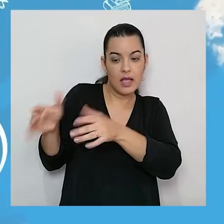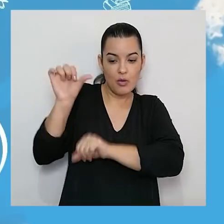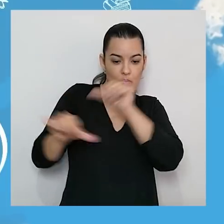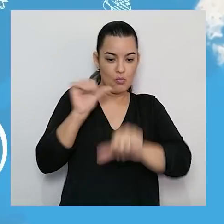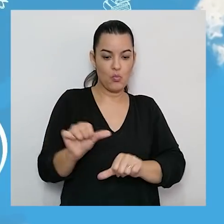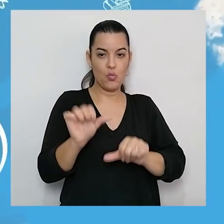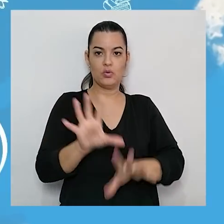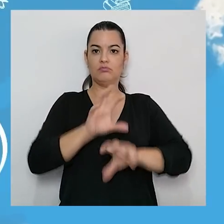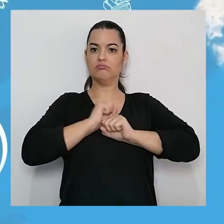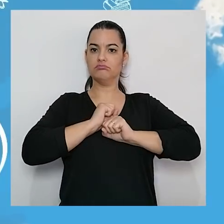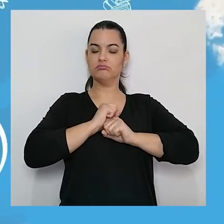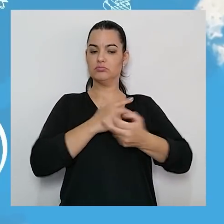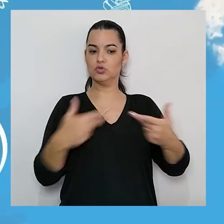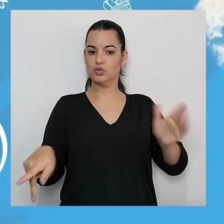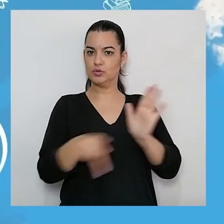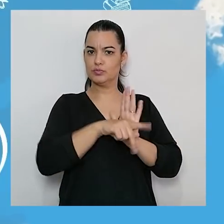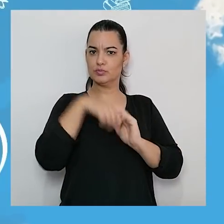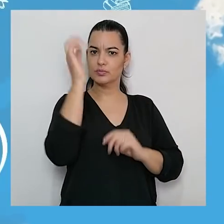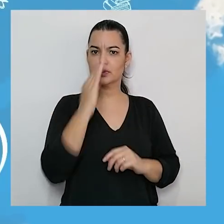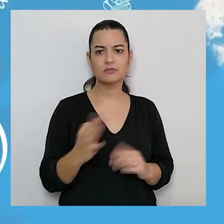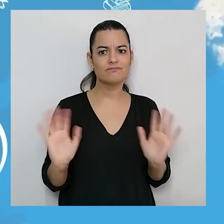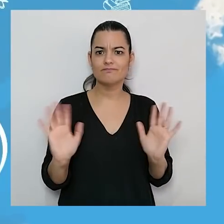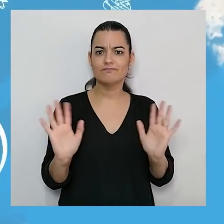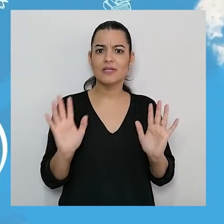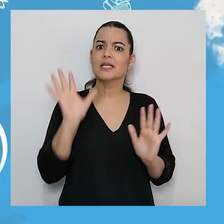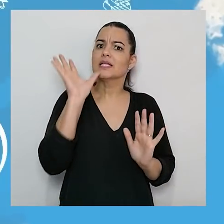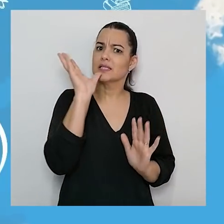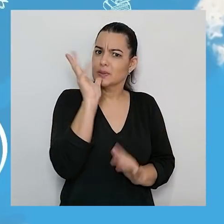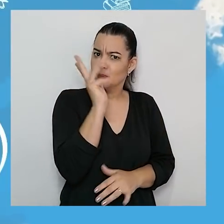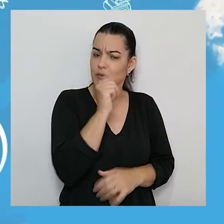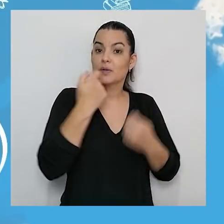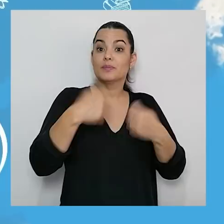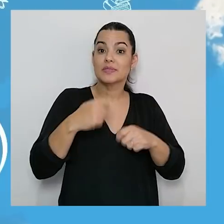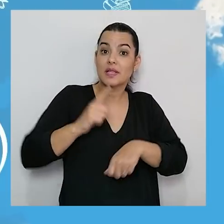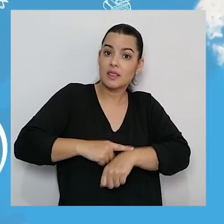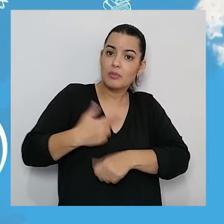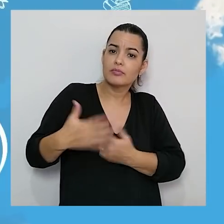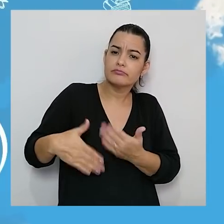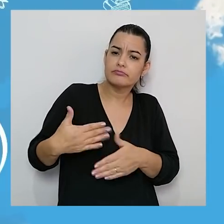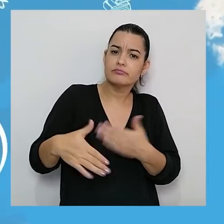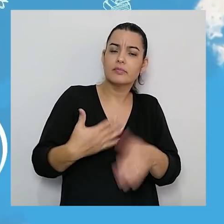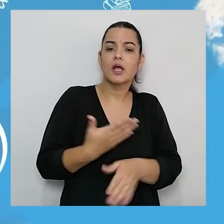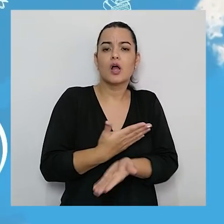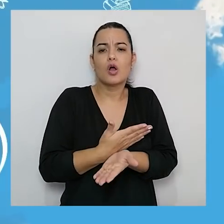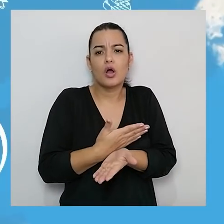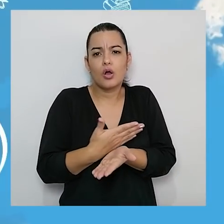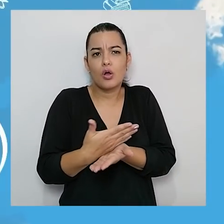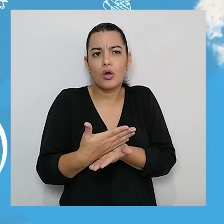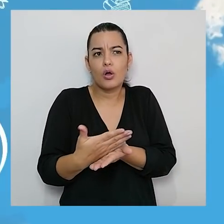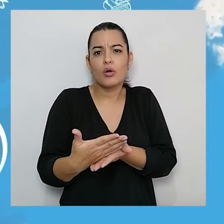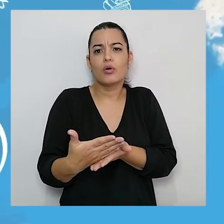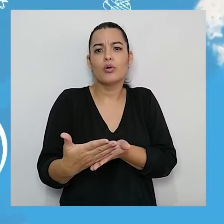adaptáveis, né? A pessoa precisa de tempo, ela precisa de respeito, são muitos processos para ela se acostumar,